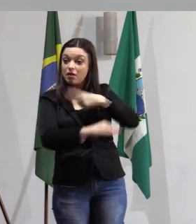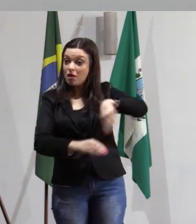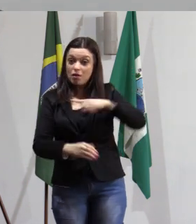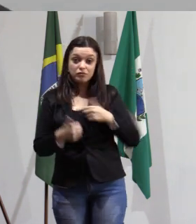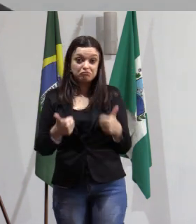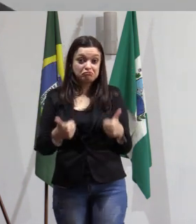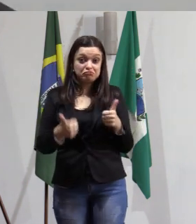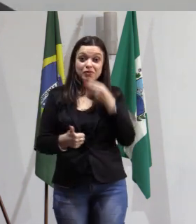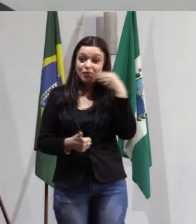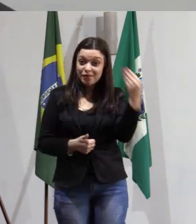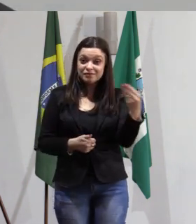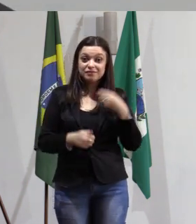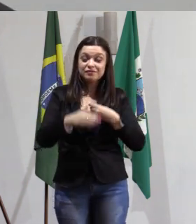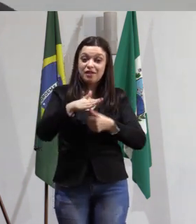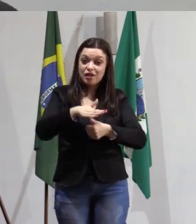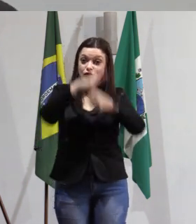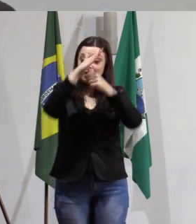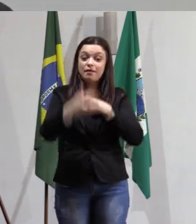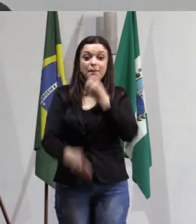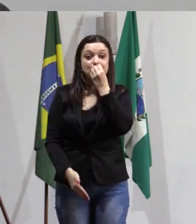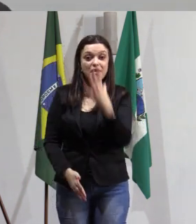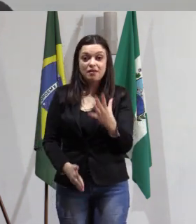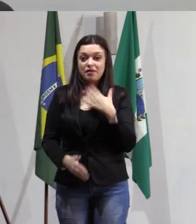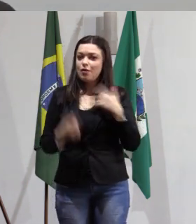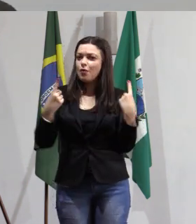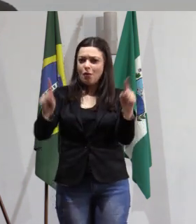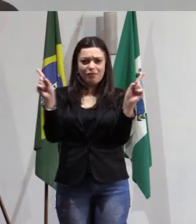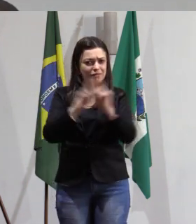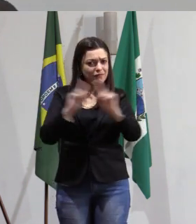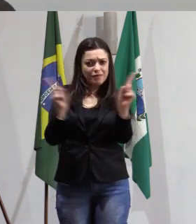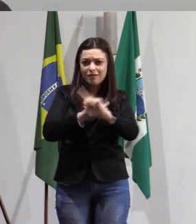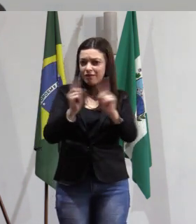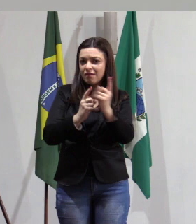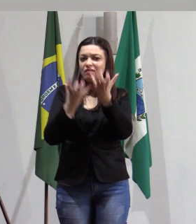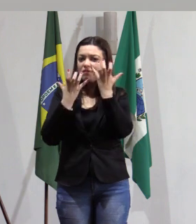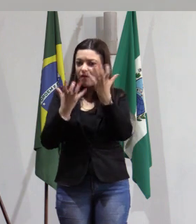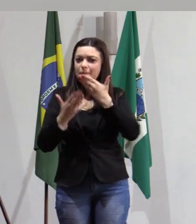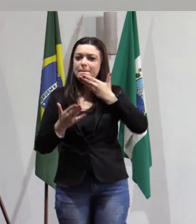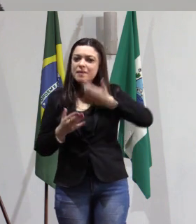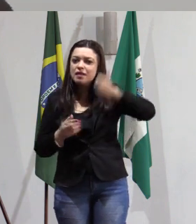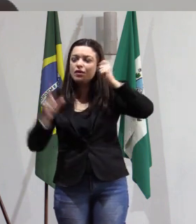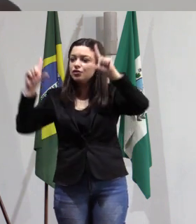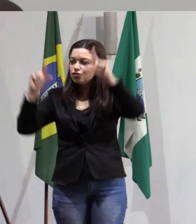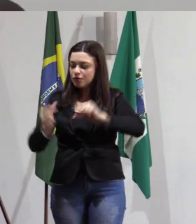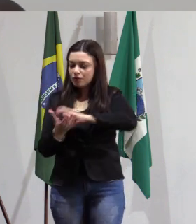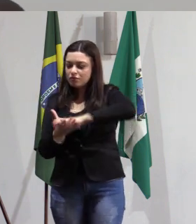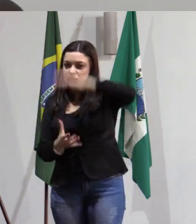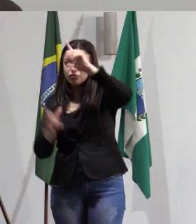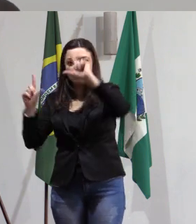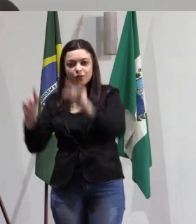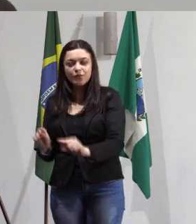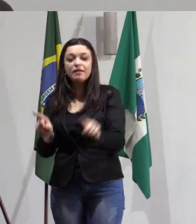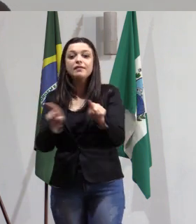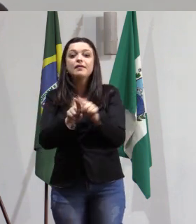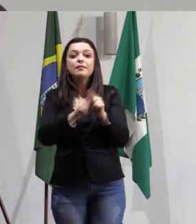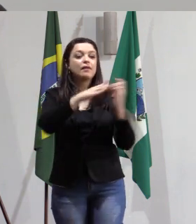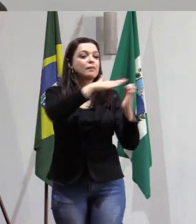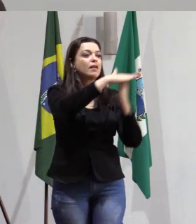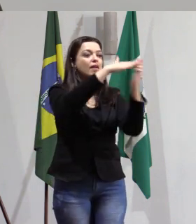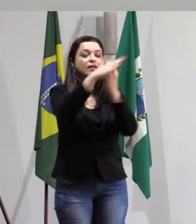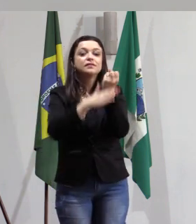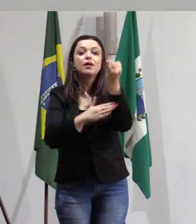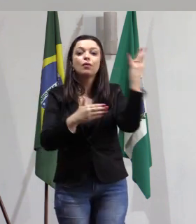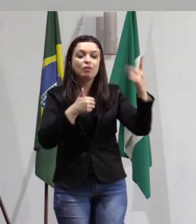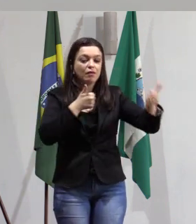bem-vindo. Não somos contra uma aproximação com o mercado. Aliás, não somos,